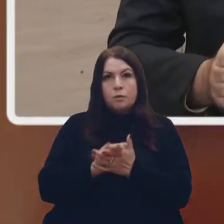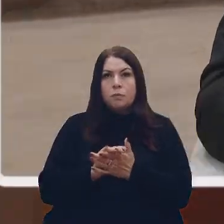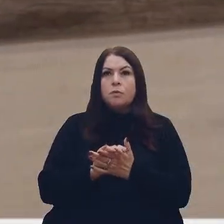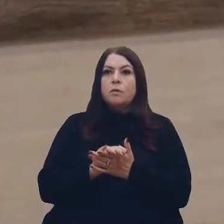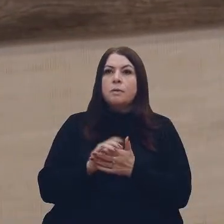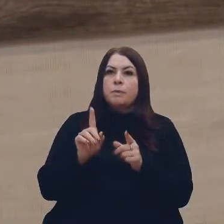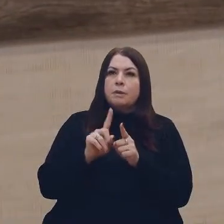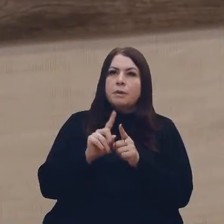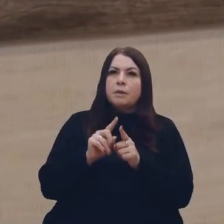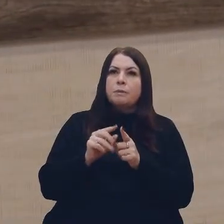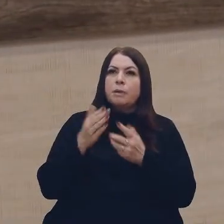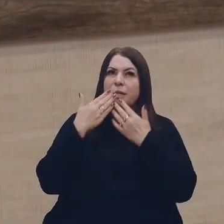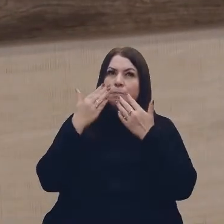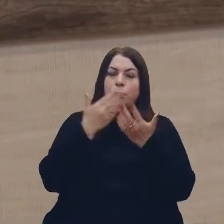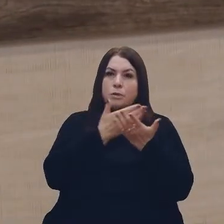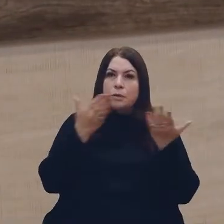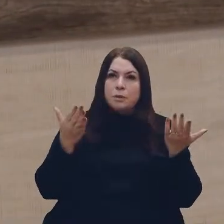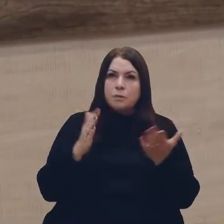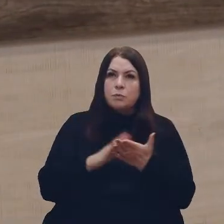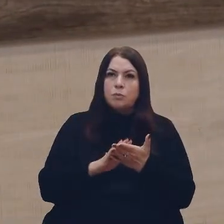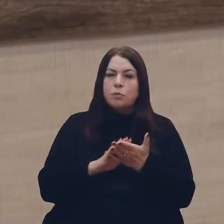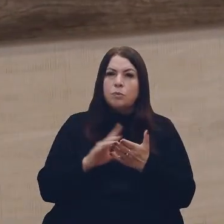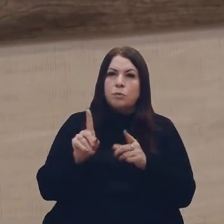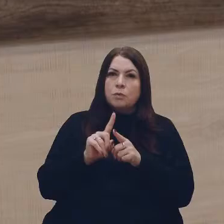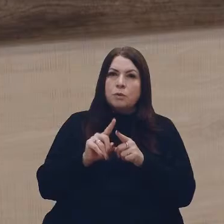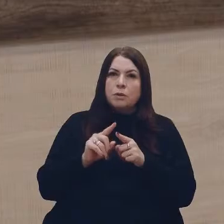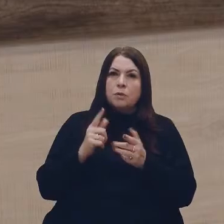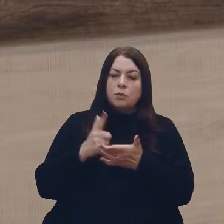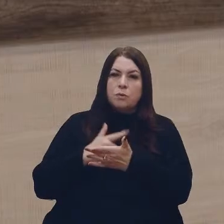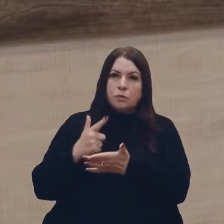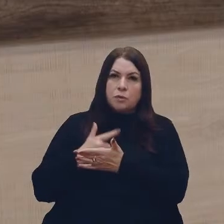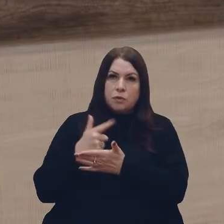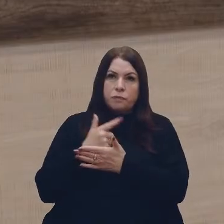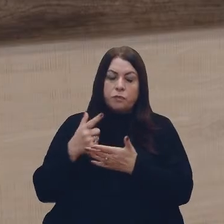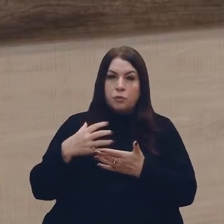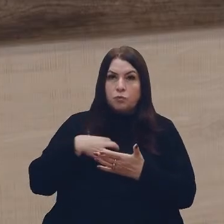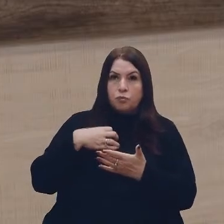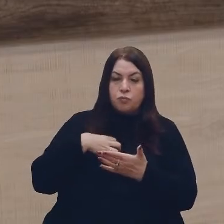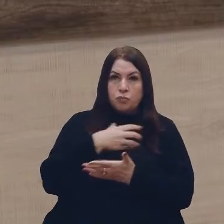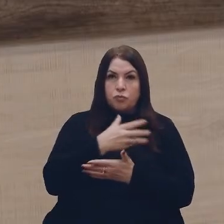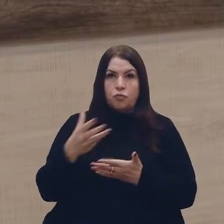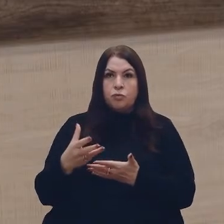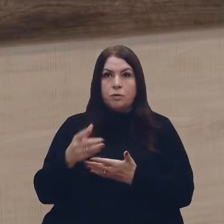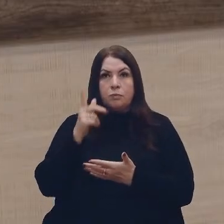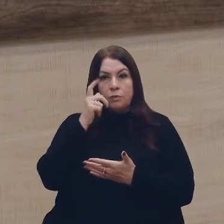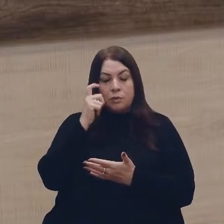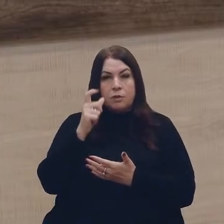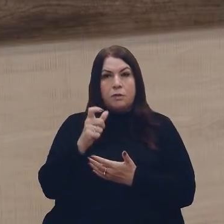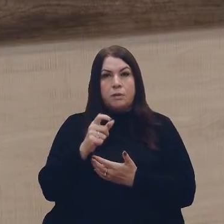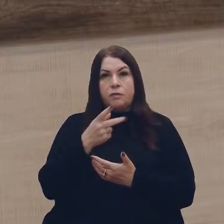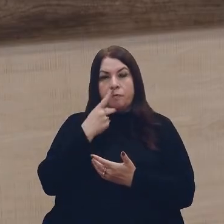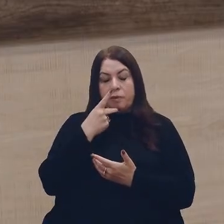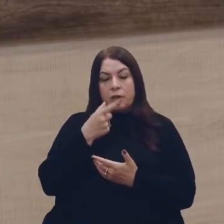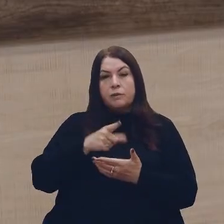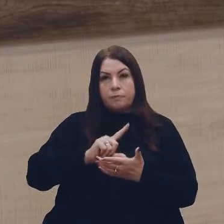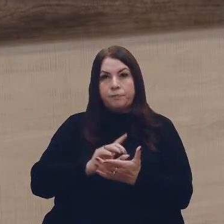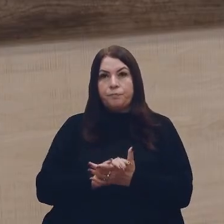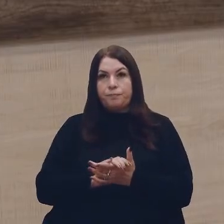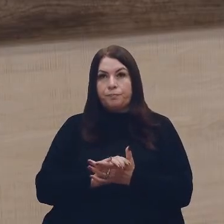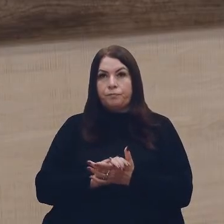Tu falaste em exposição, mas quer dizer, o teu conjunto de obras é uma forma... É interessante isso, nós comentávamos